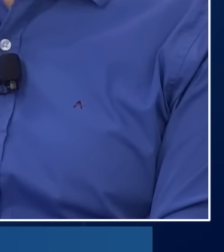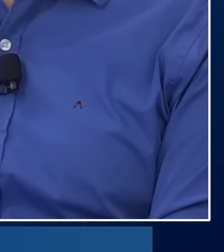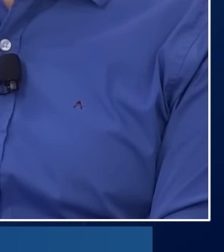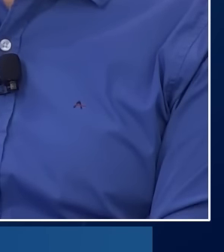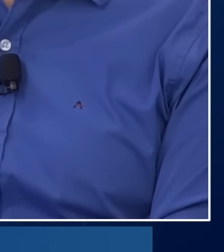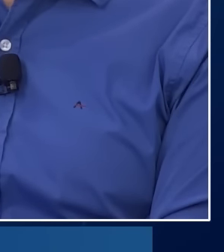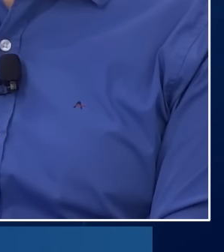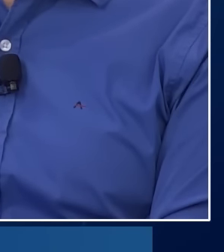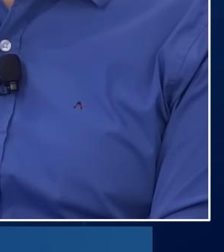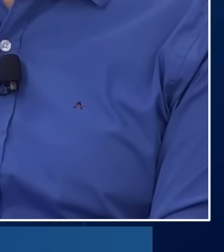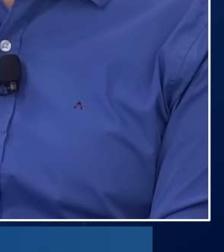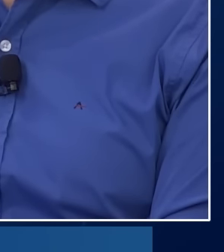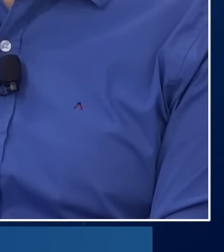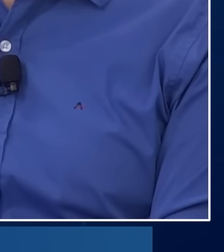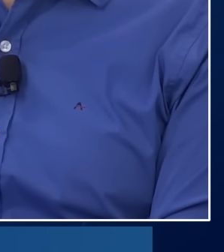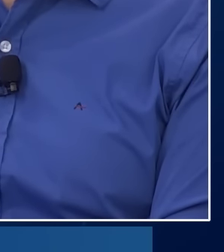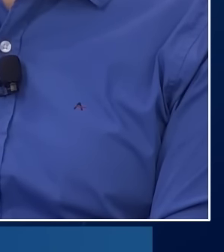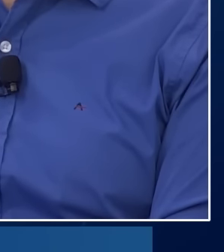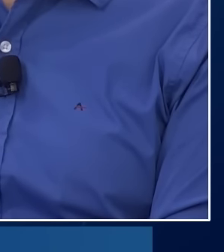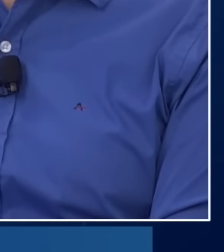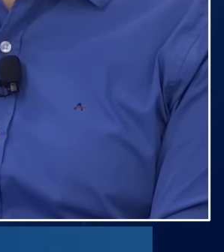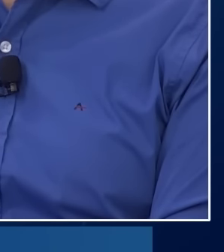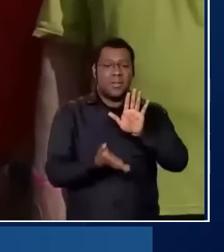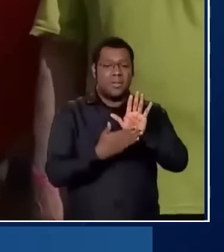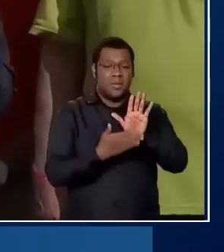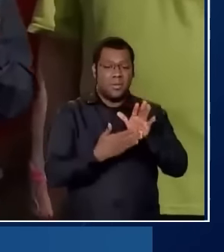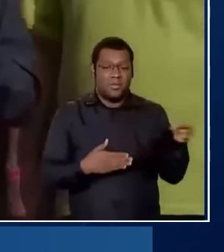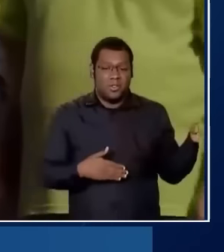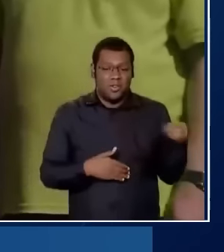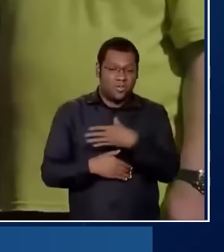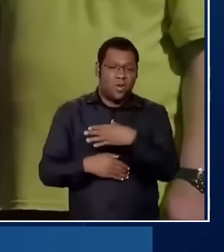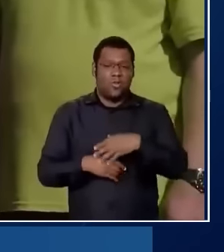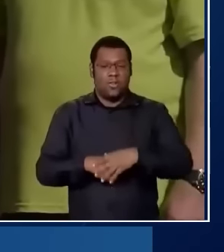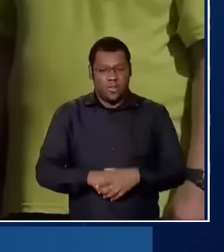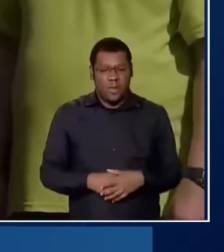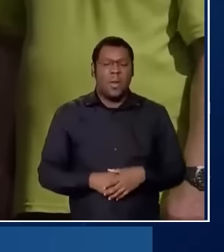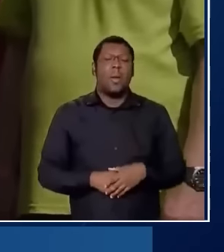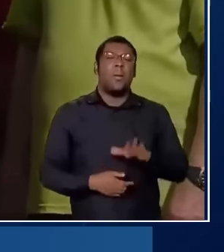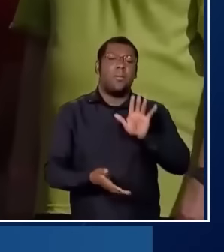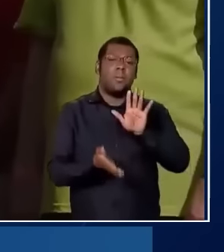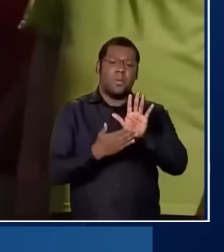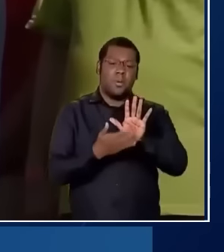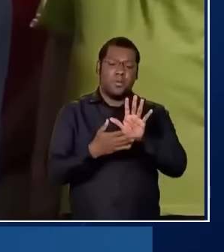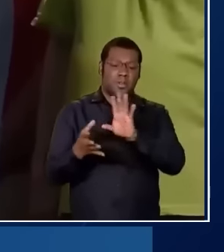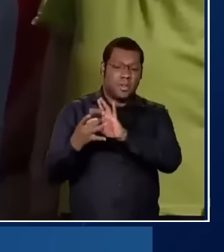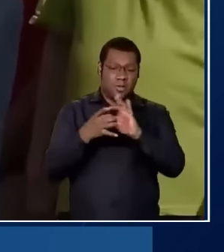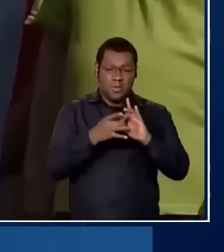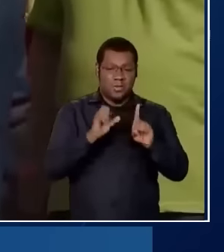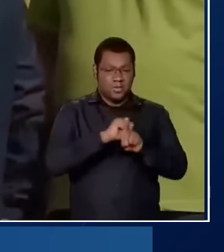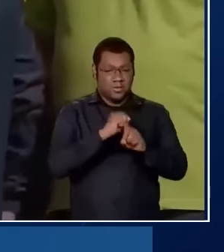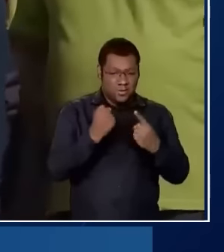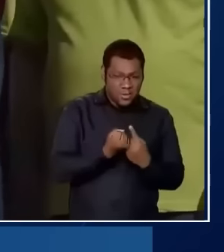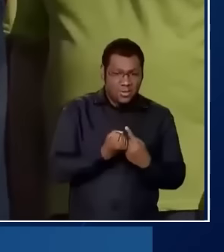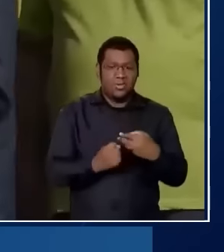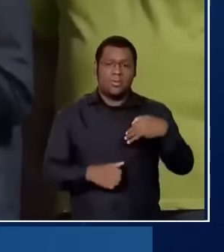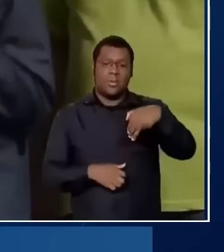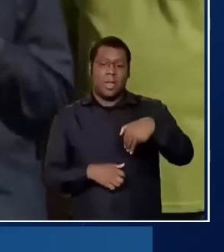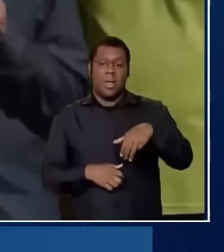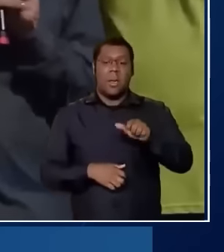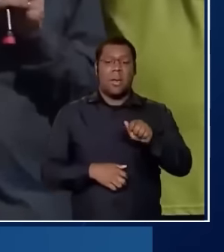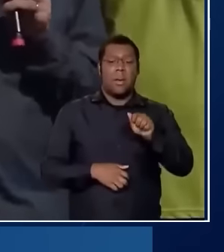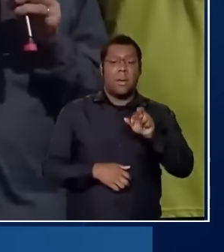multa, se ele levou em conta que valia a pena pagar a multa e fazer a propaganda, né? Porque ele